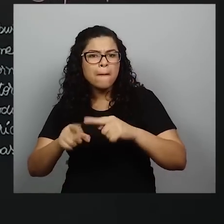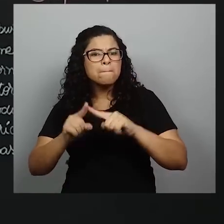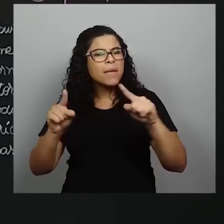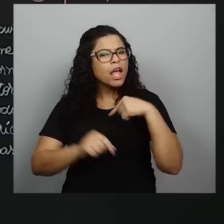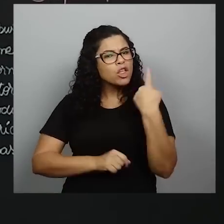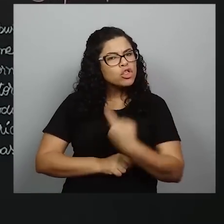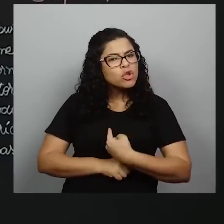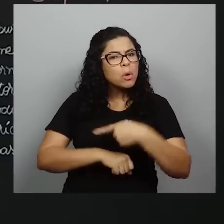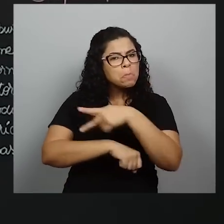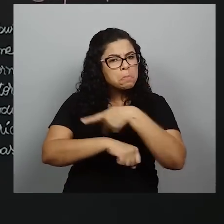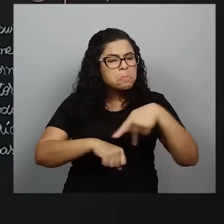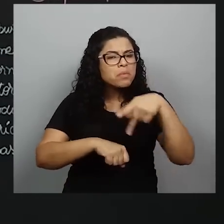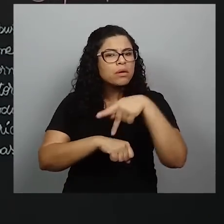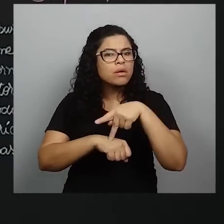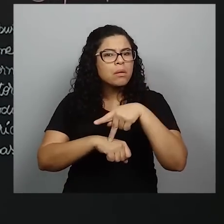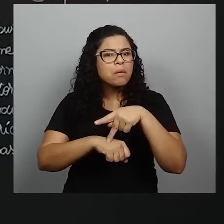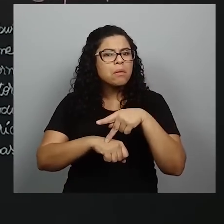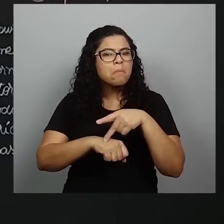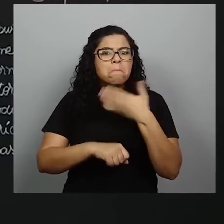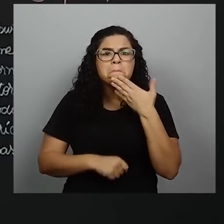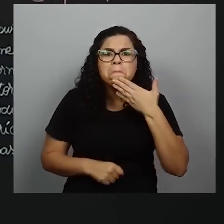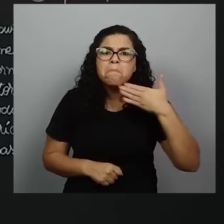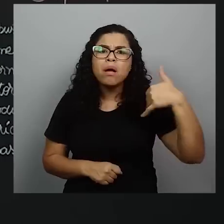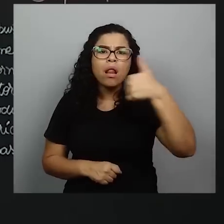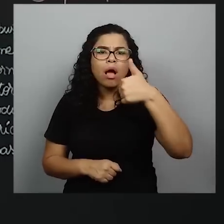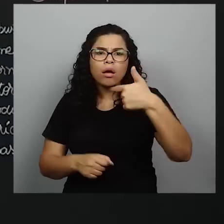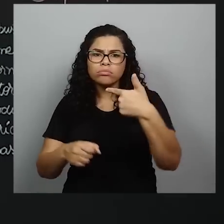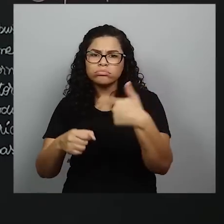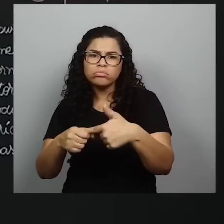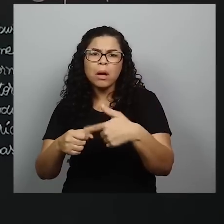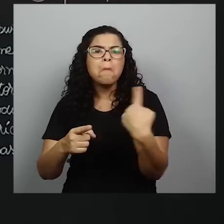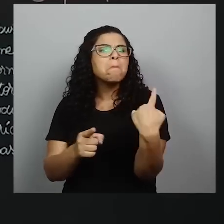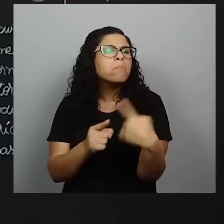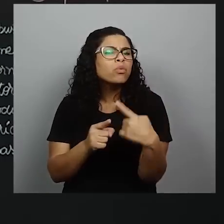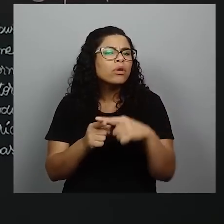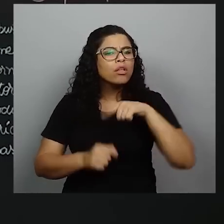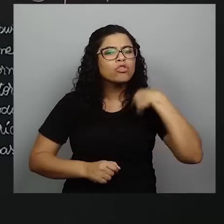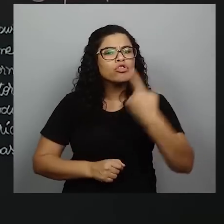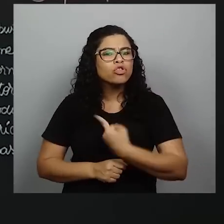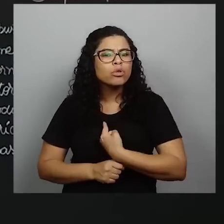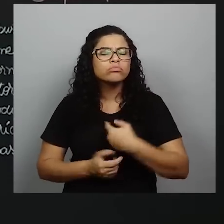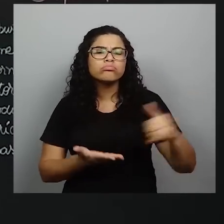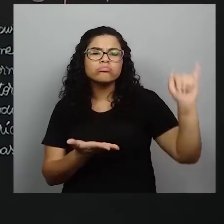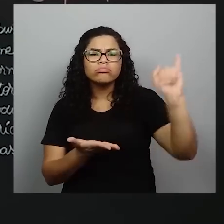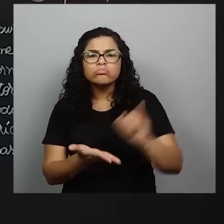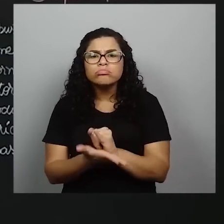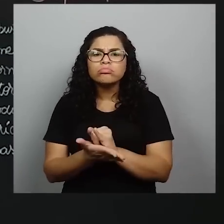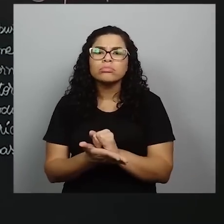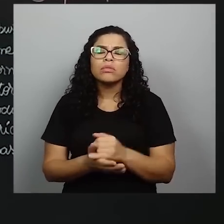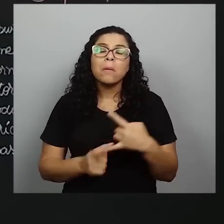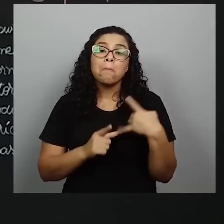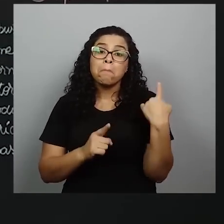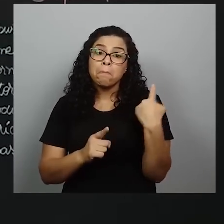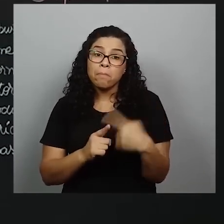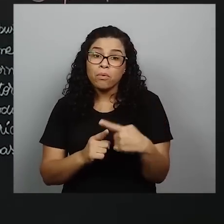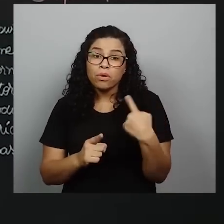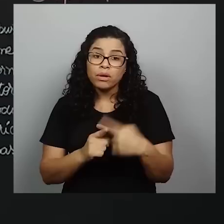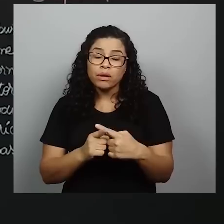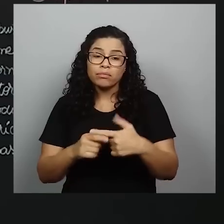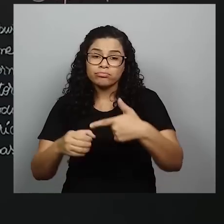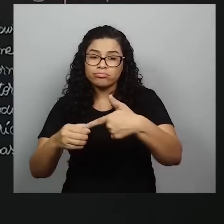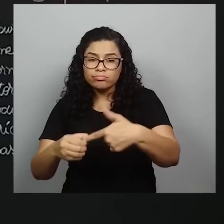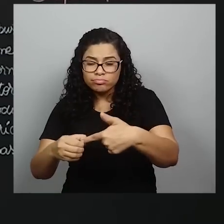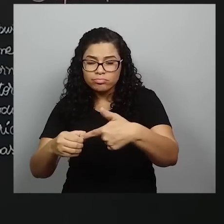considerados um país autossuficiente em petróleo. Por que a gente importa, então, combustível? Porque o petróleo brasileiro é um